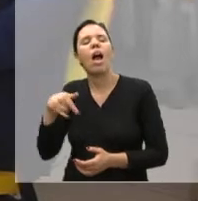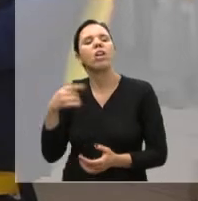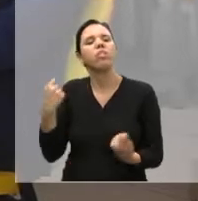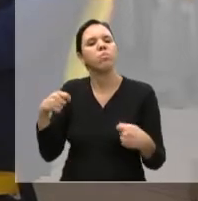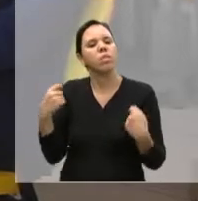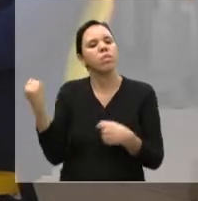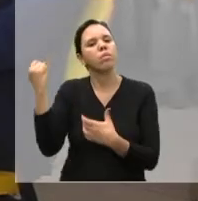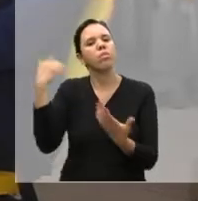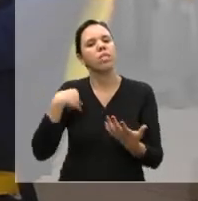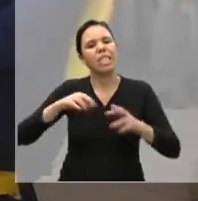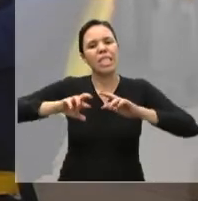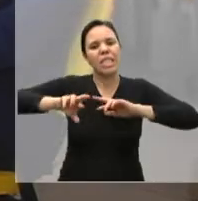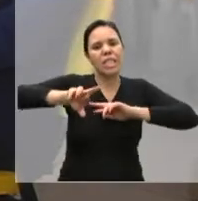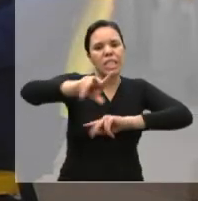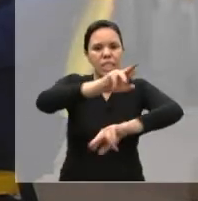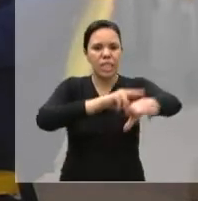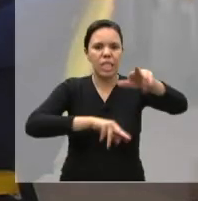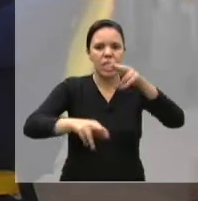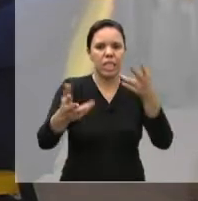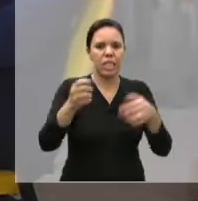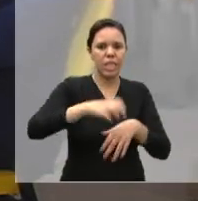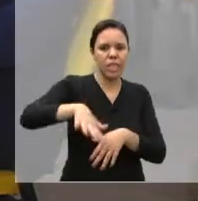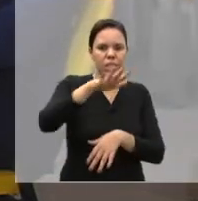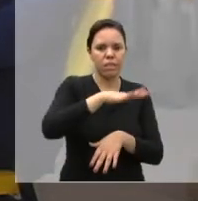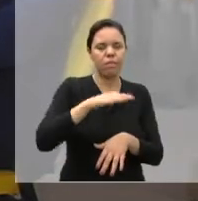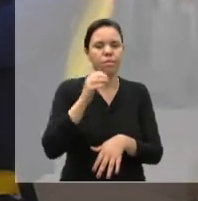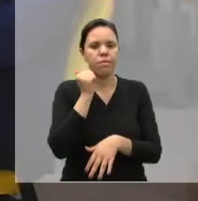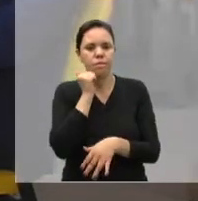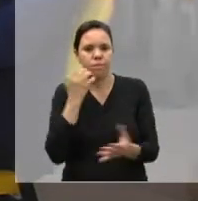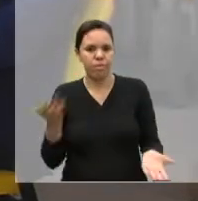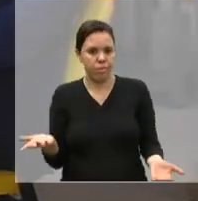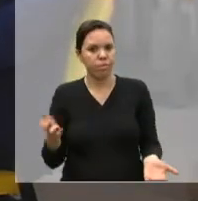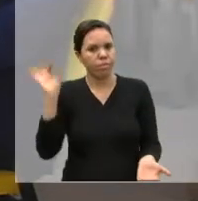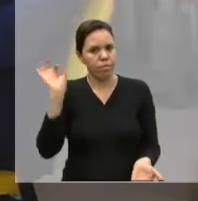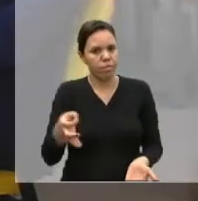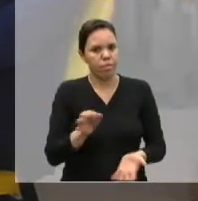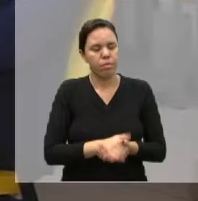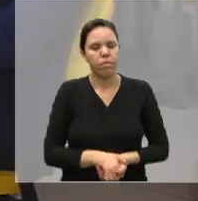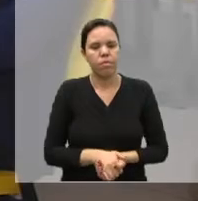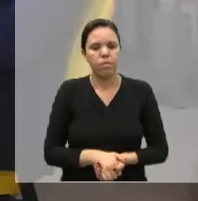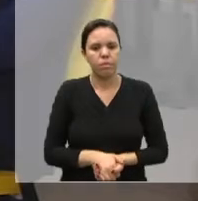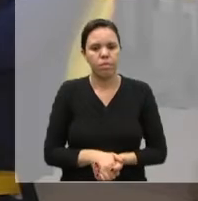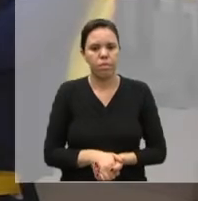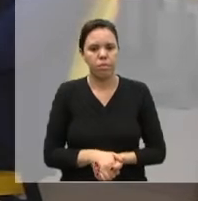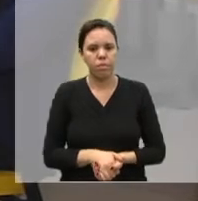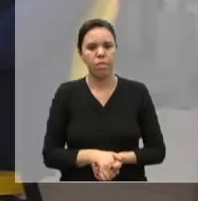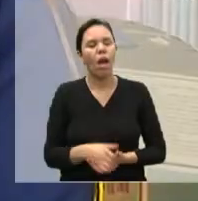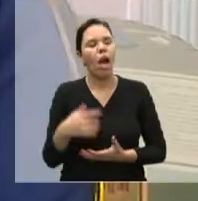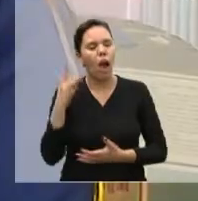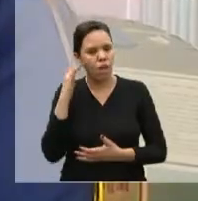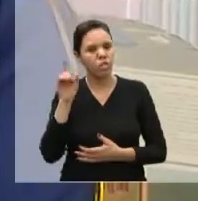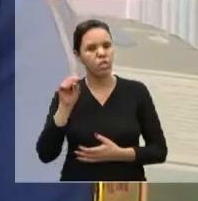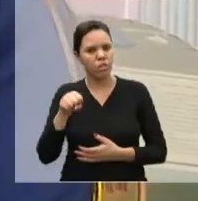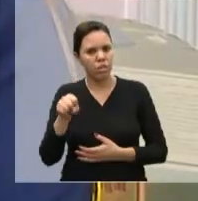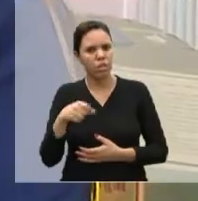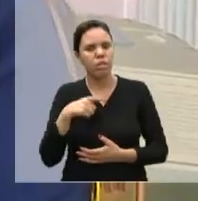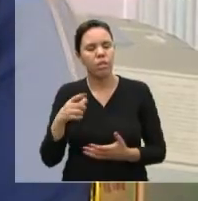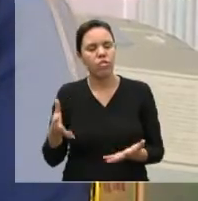essa diversidade nessa área da ciência, a participação de mulheres? Com certeza. Eu acho que a gente está no caminho, no